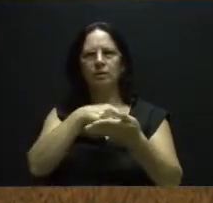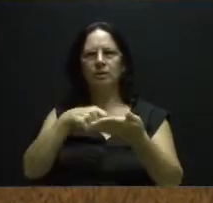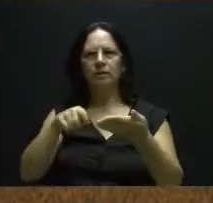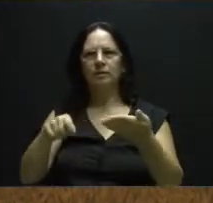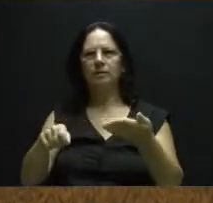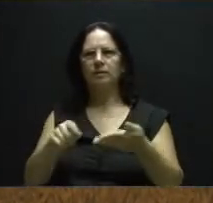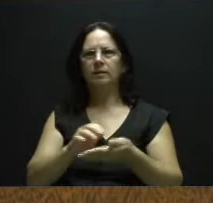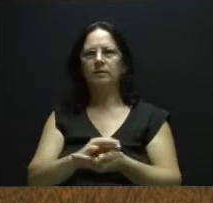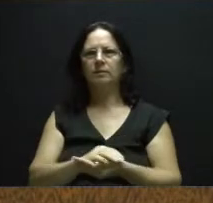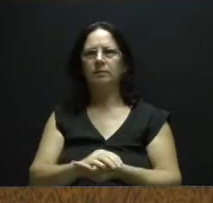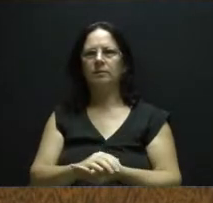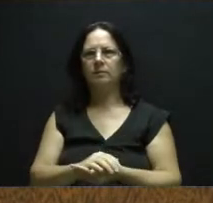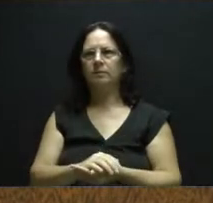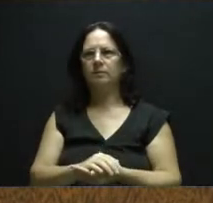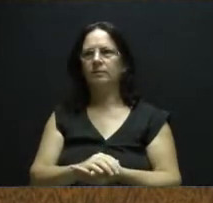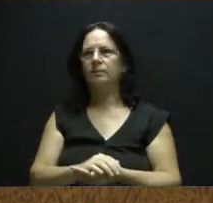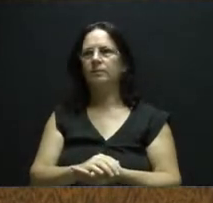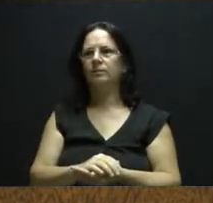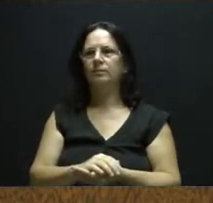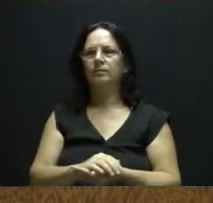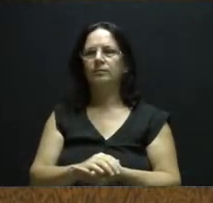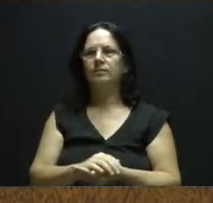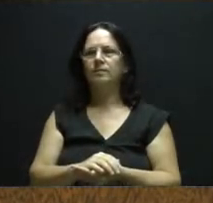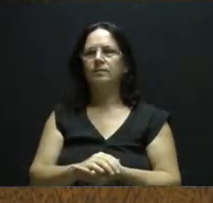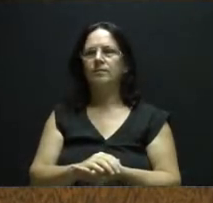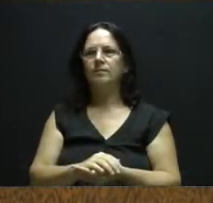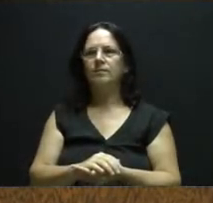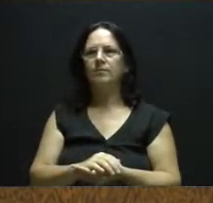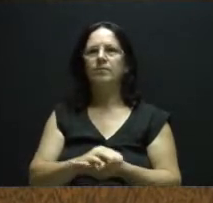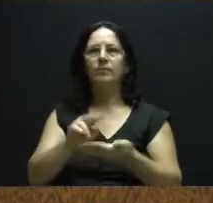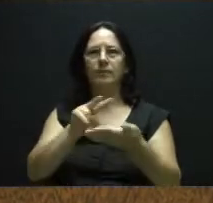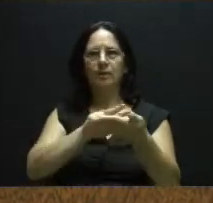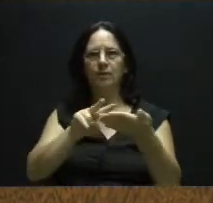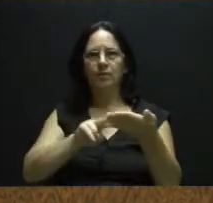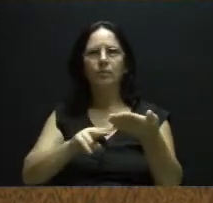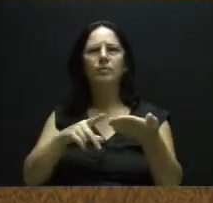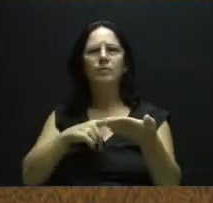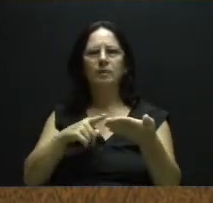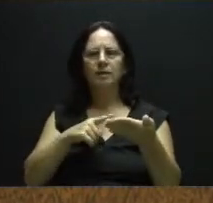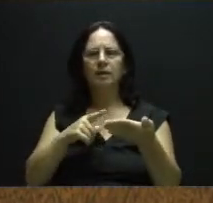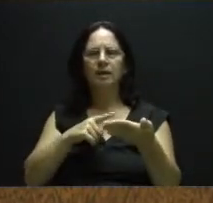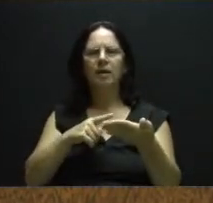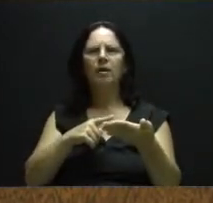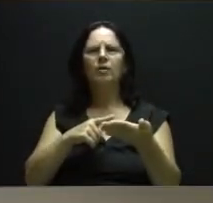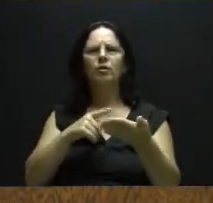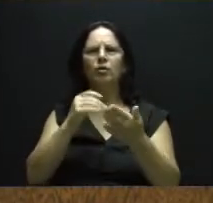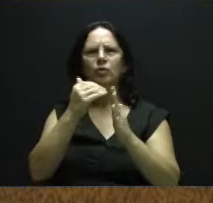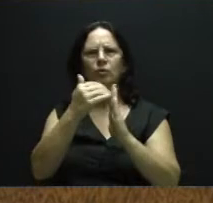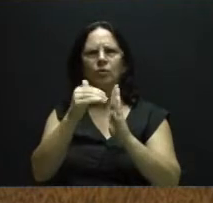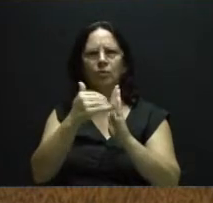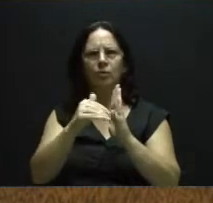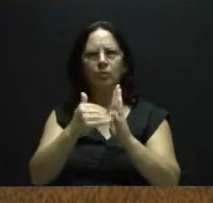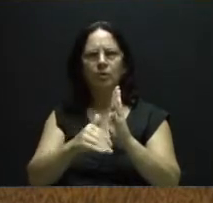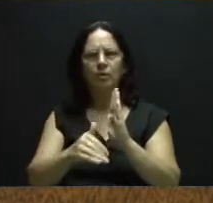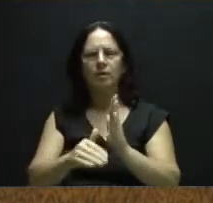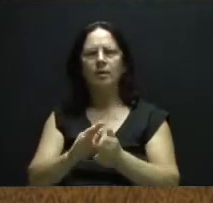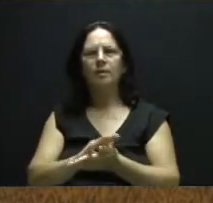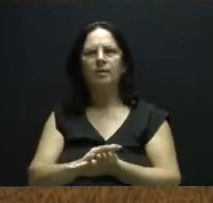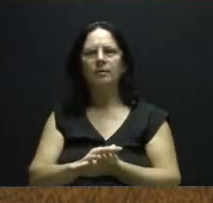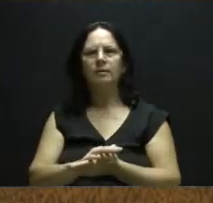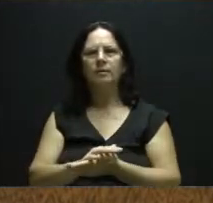acatamos ea seguir transcrevemos a propositura encontra se devidamente acompanhada de justificativa